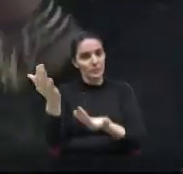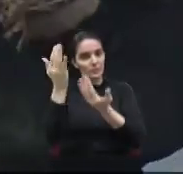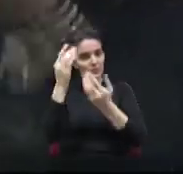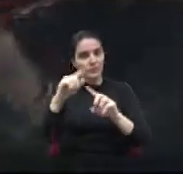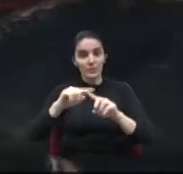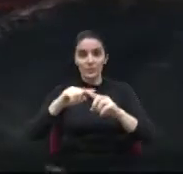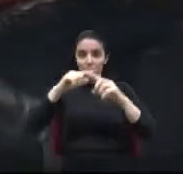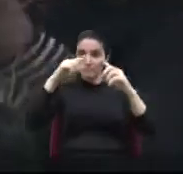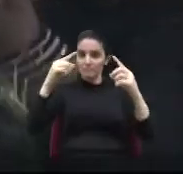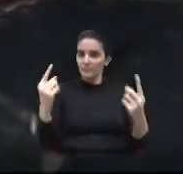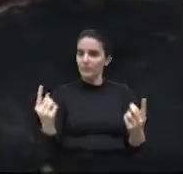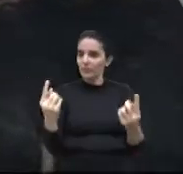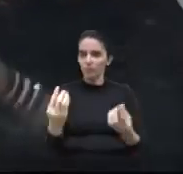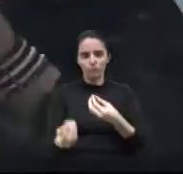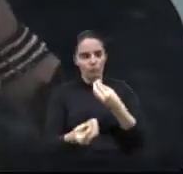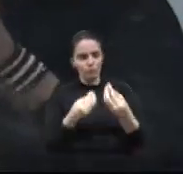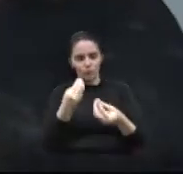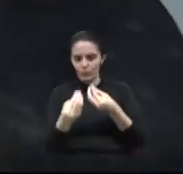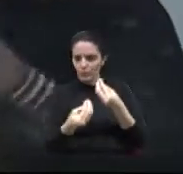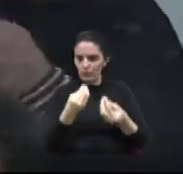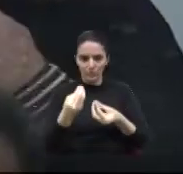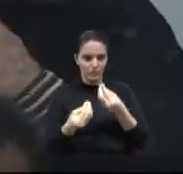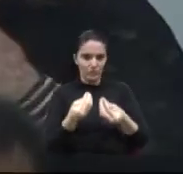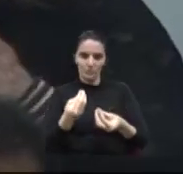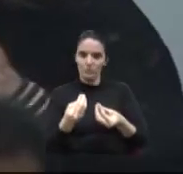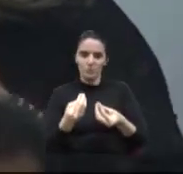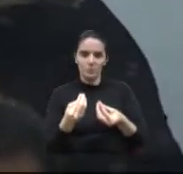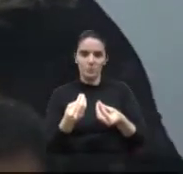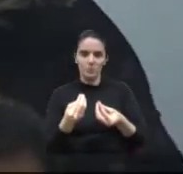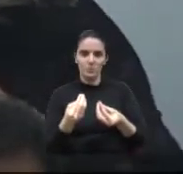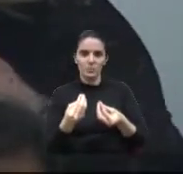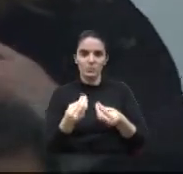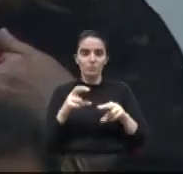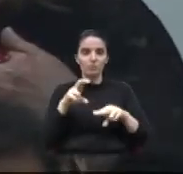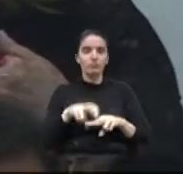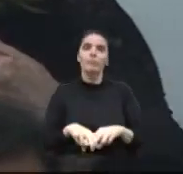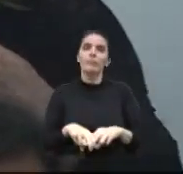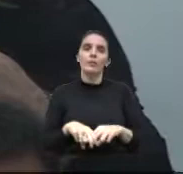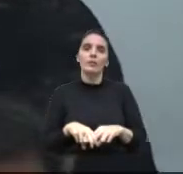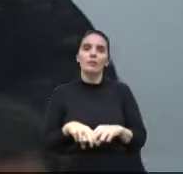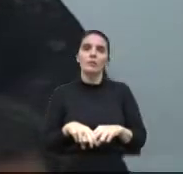não dá para a gente ficar aqui sentado.